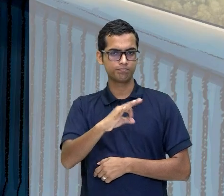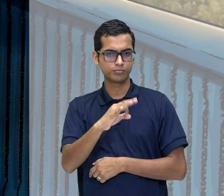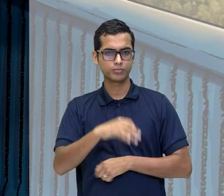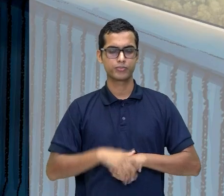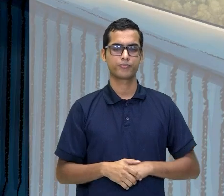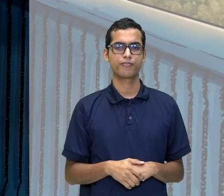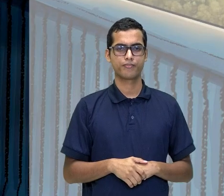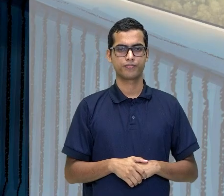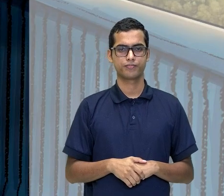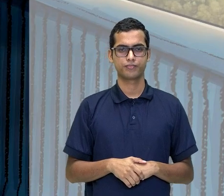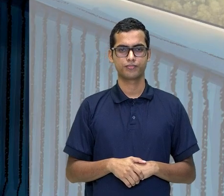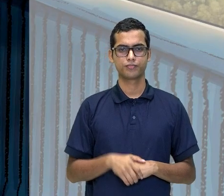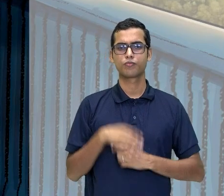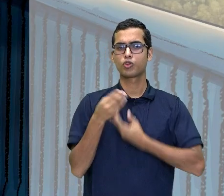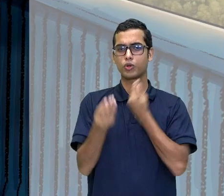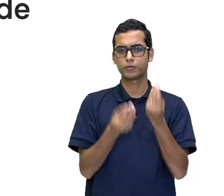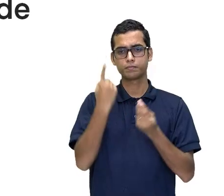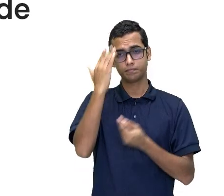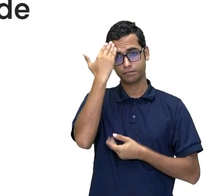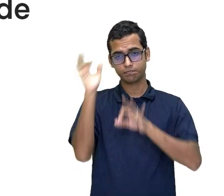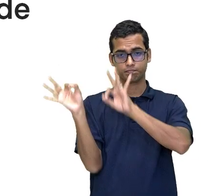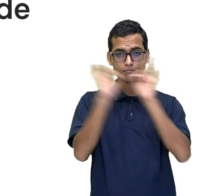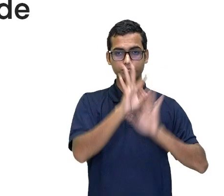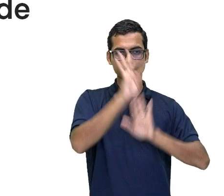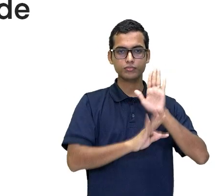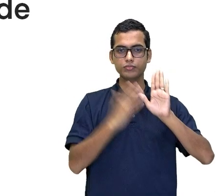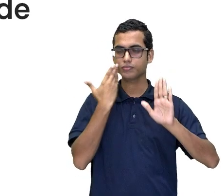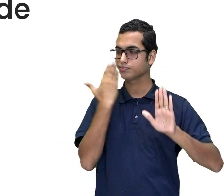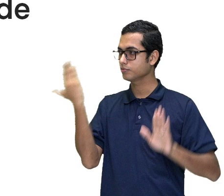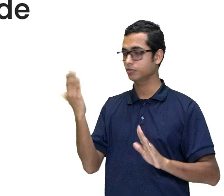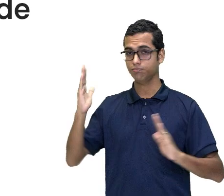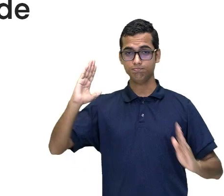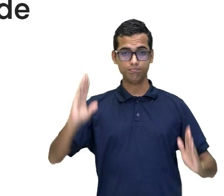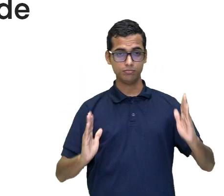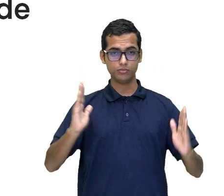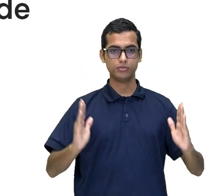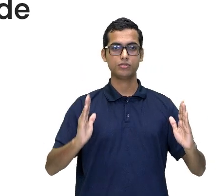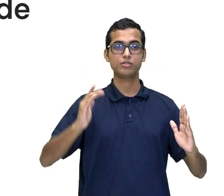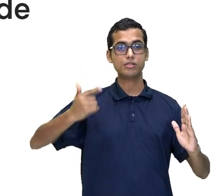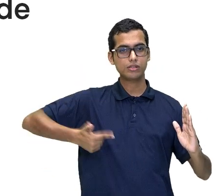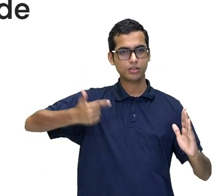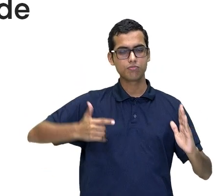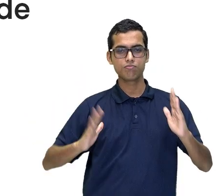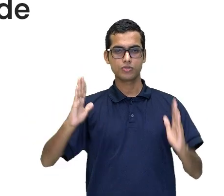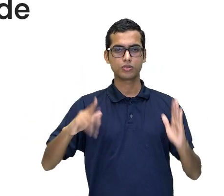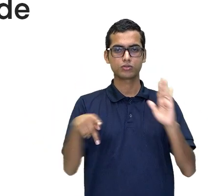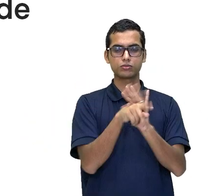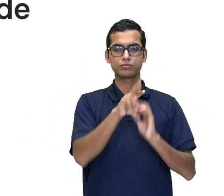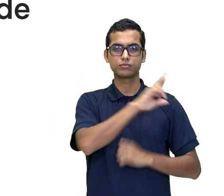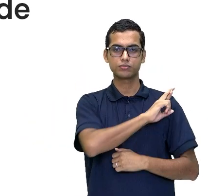pouco mais essa dinâmica. Vamos ao texto. Segundo período da República,